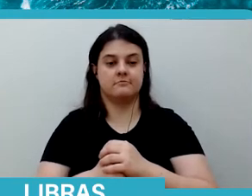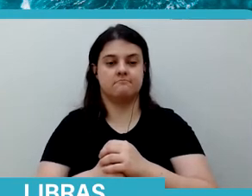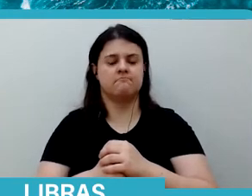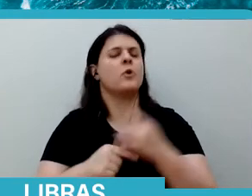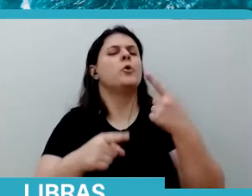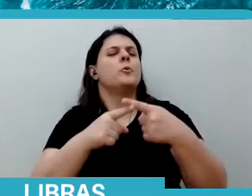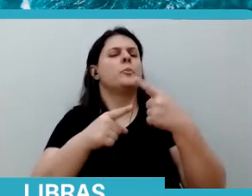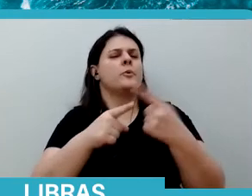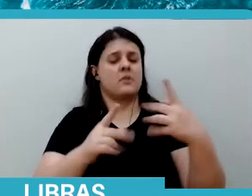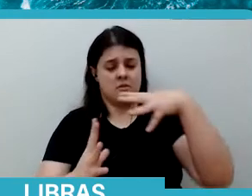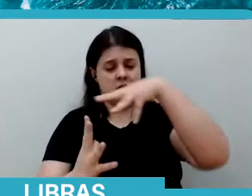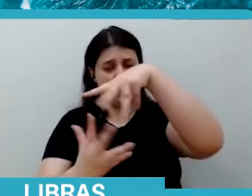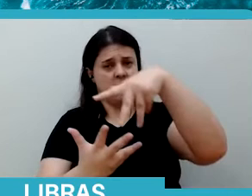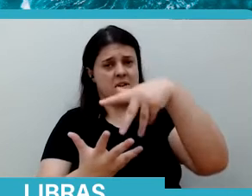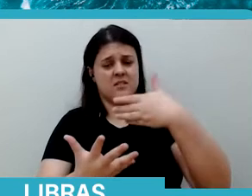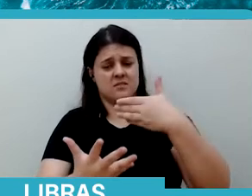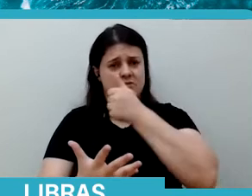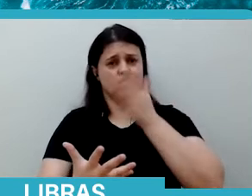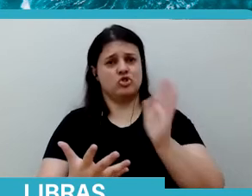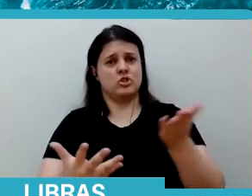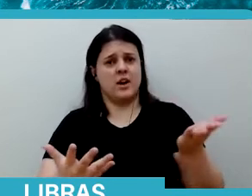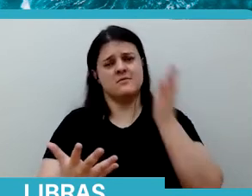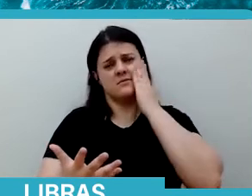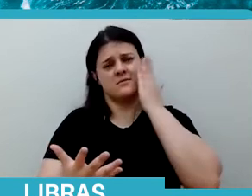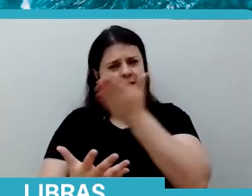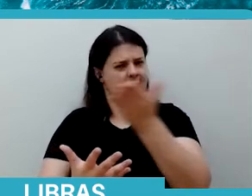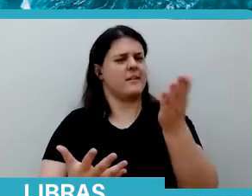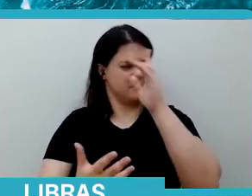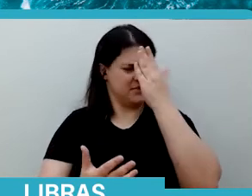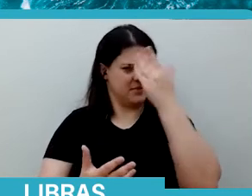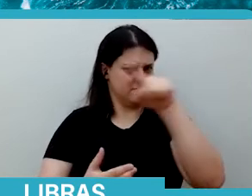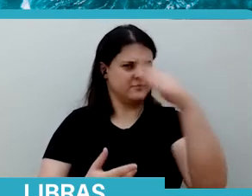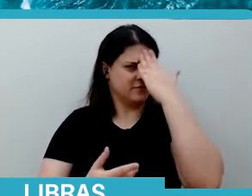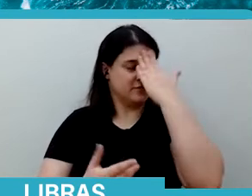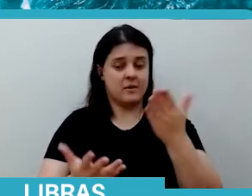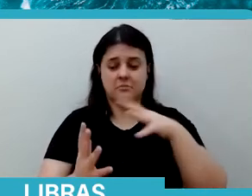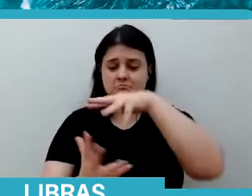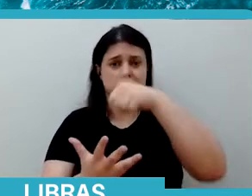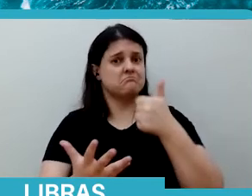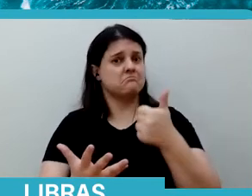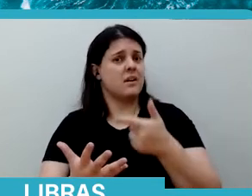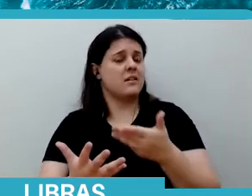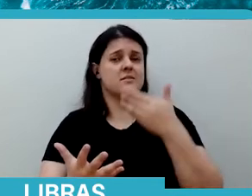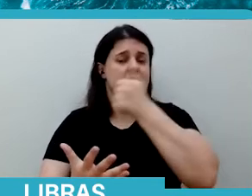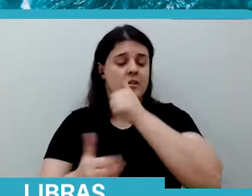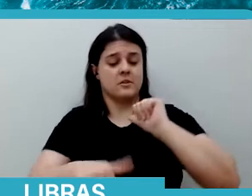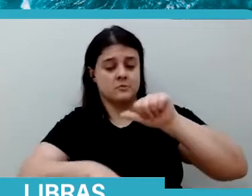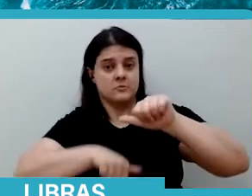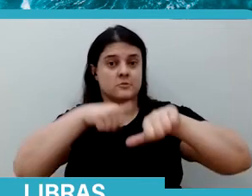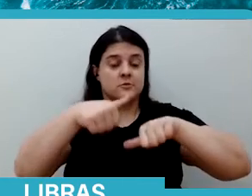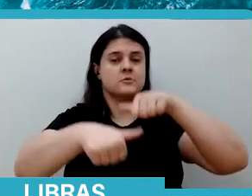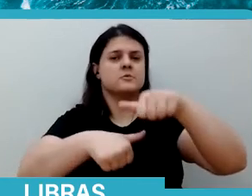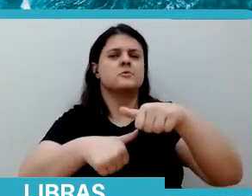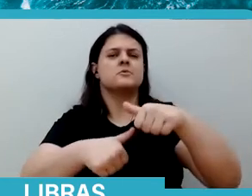é porque o planeta ele tá salvo vocês sabem muito bem disso também e ele vem se transformando e passando por